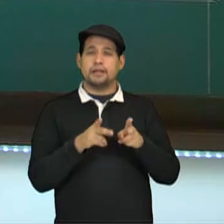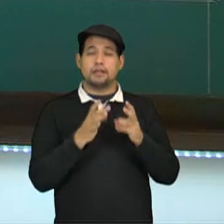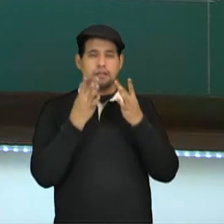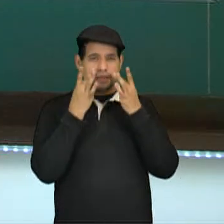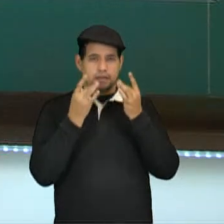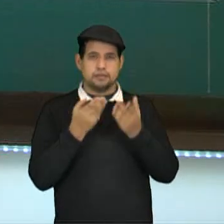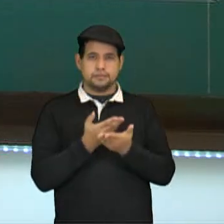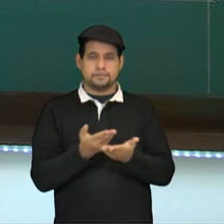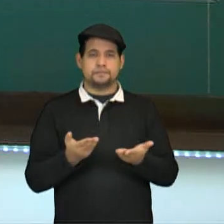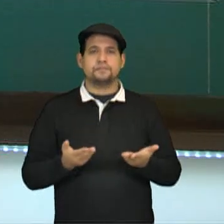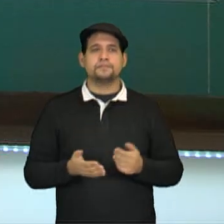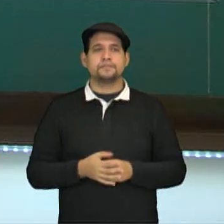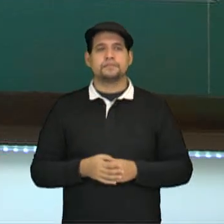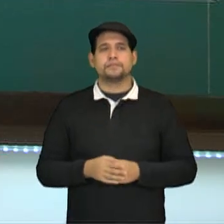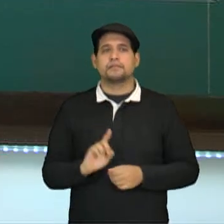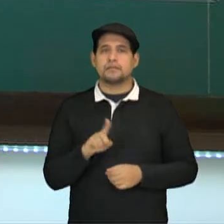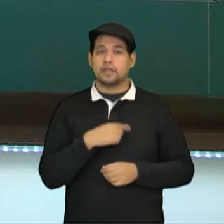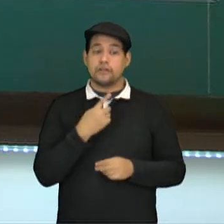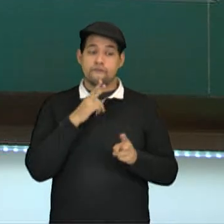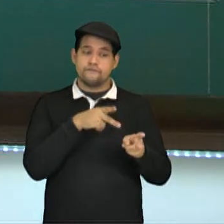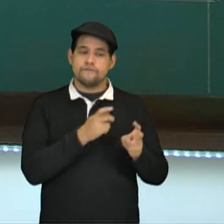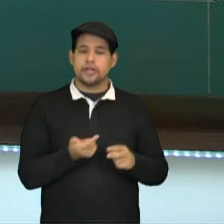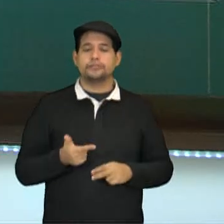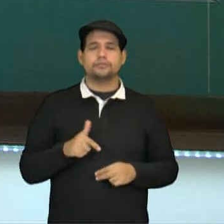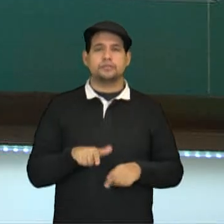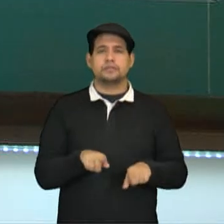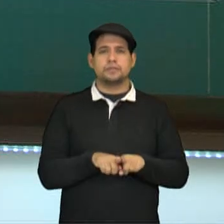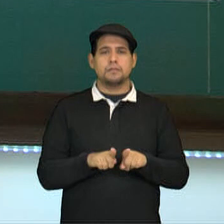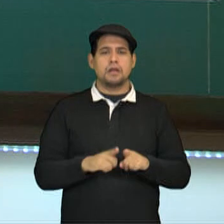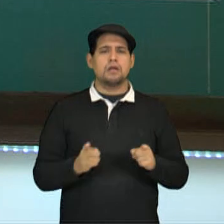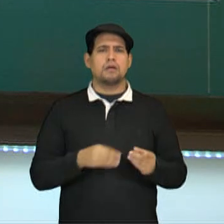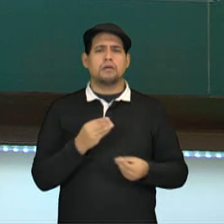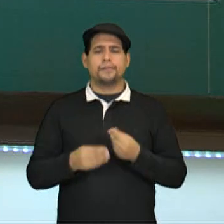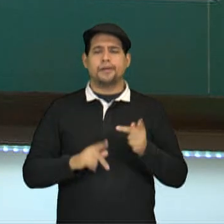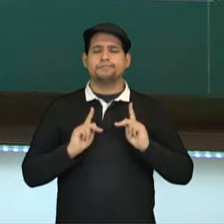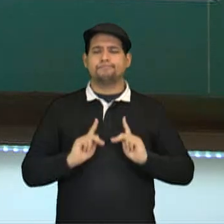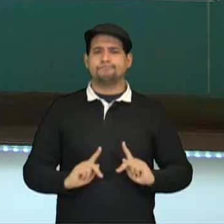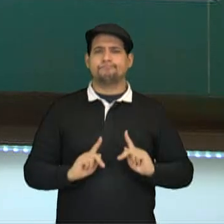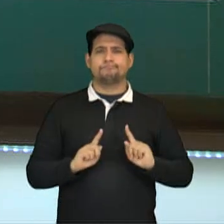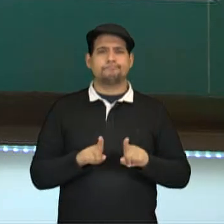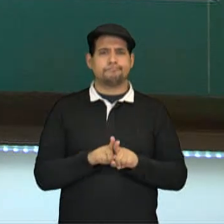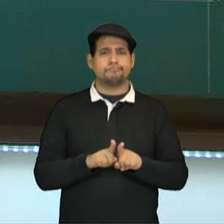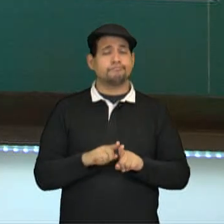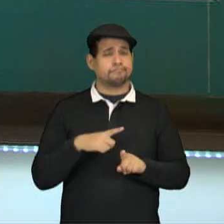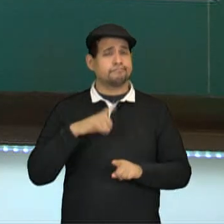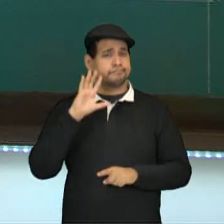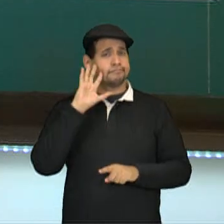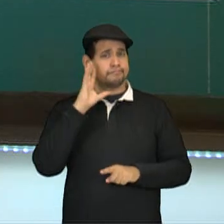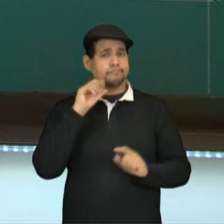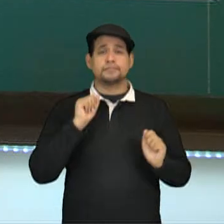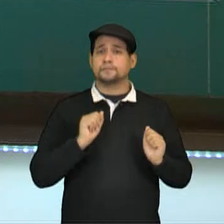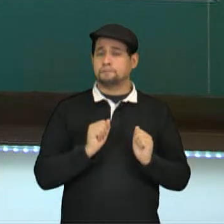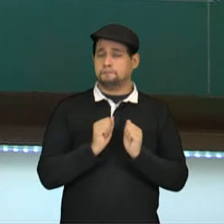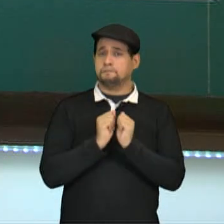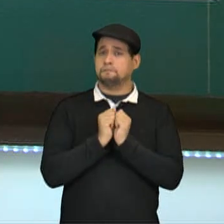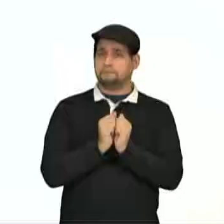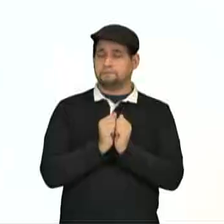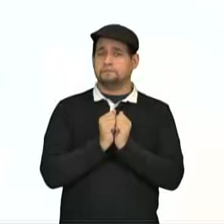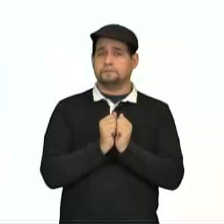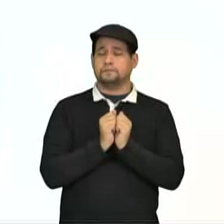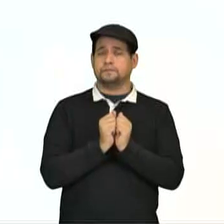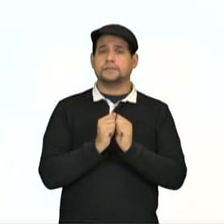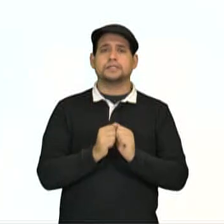atenção de vocês aqui, ó. Então, a gente revê novamente a postura desses organismos que estão aqui em